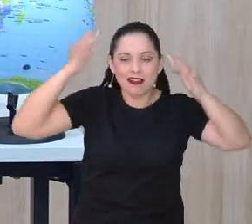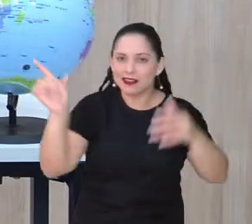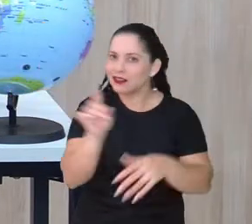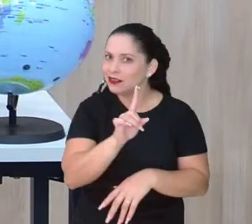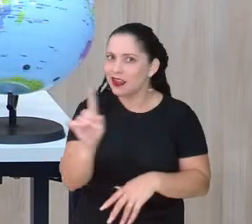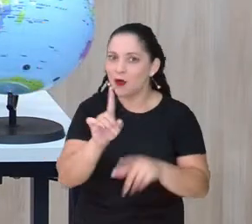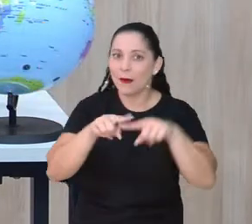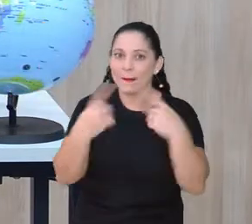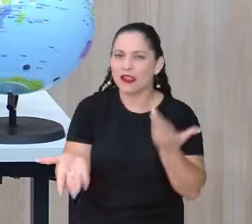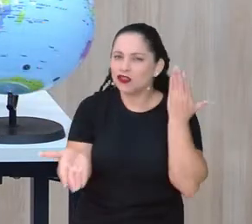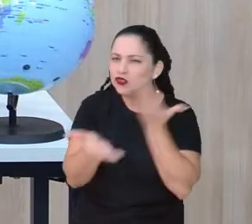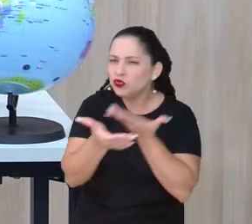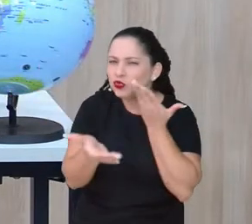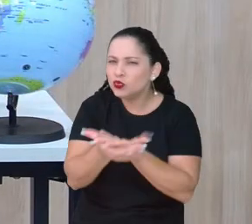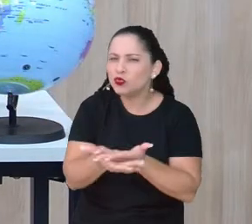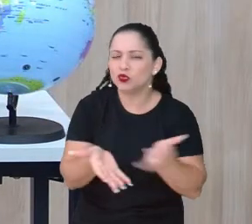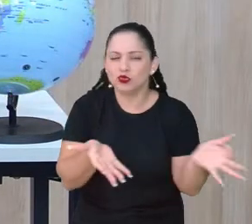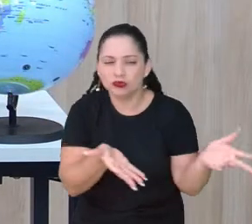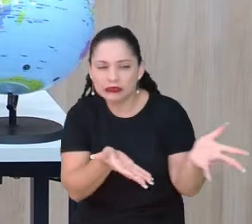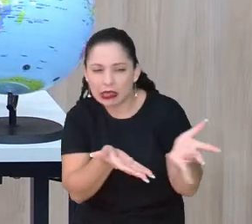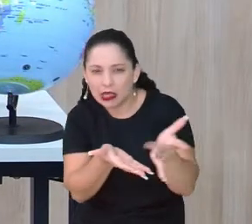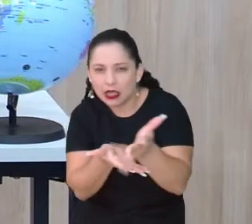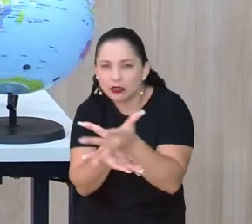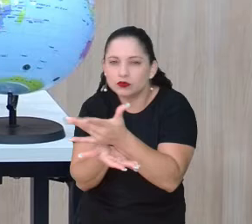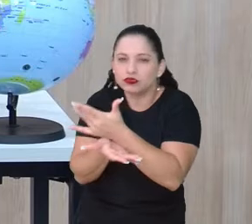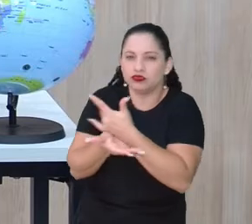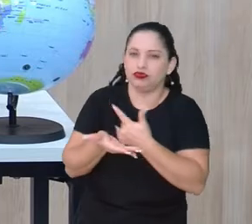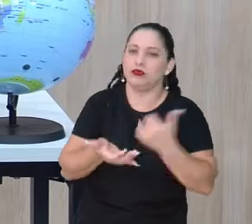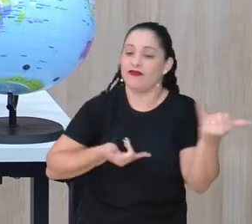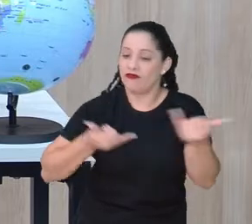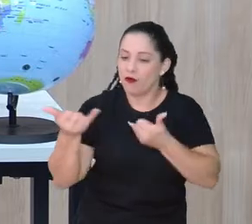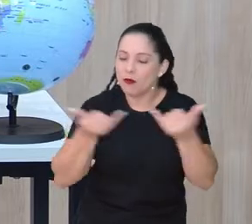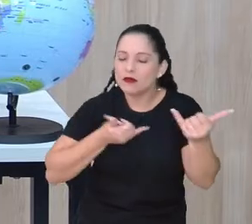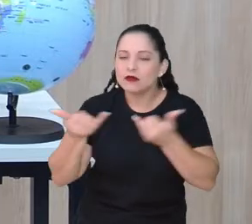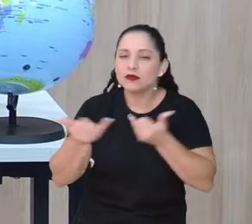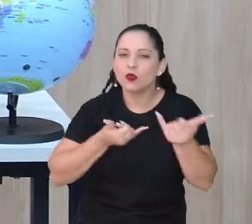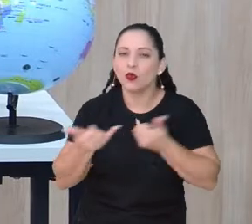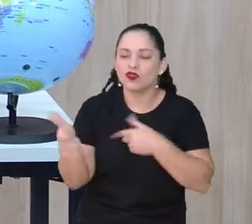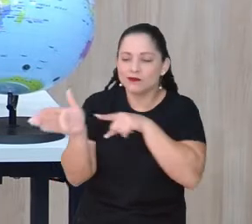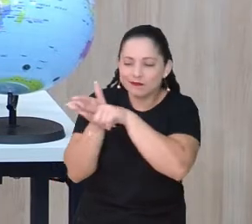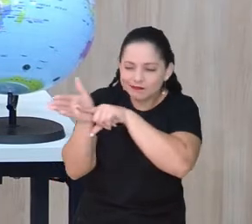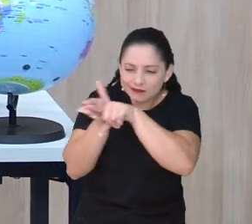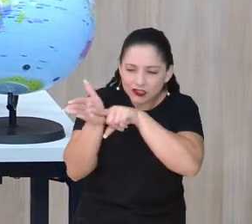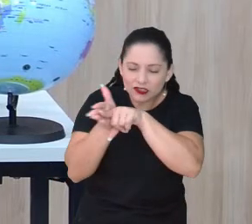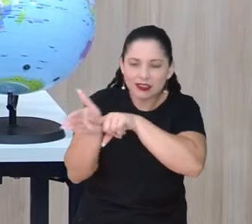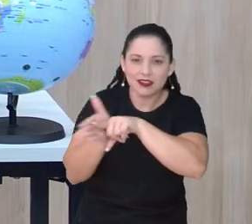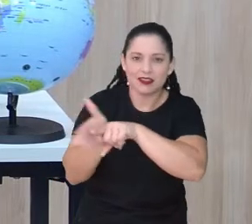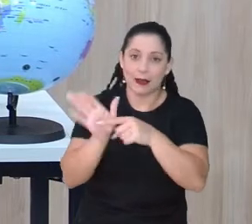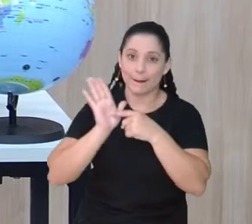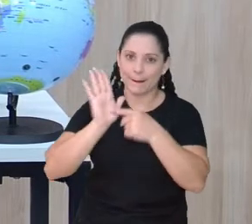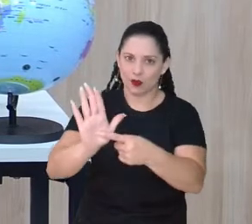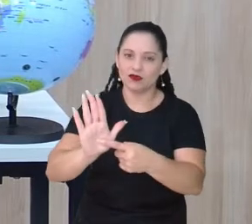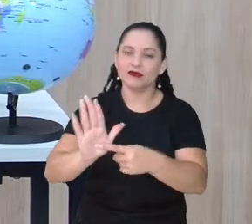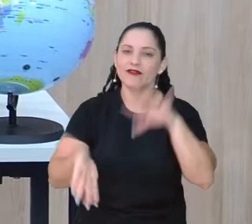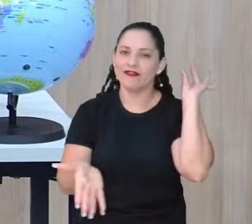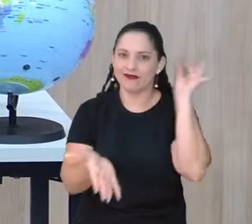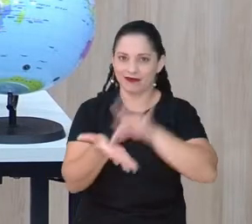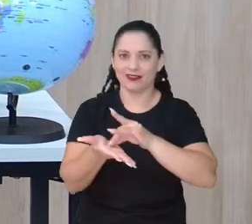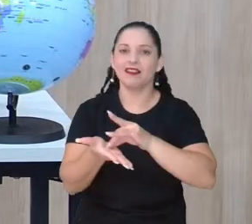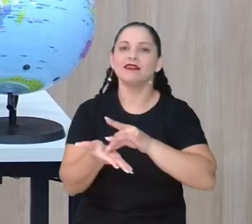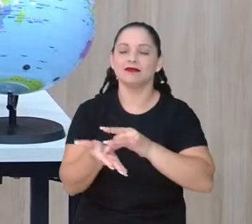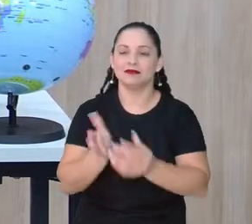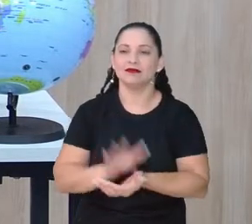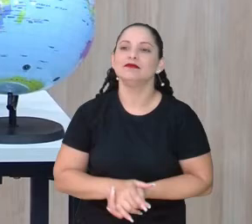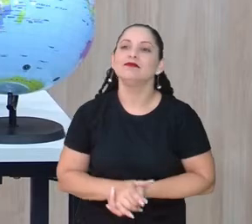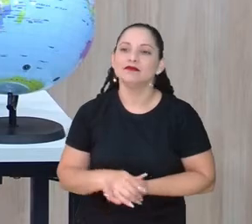um conjunto de informações, por um conjunto de instrumentos que apresentam determinados dados.